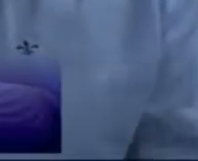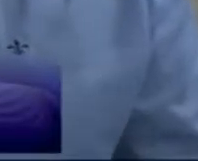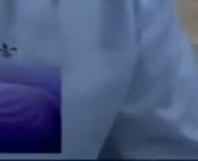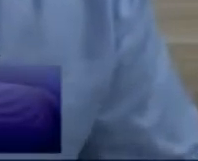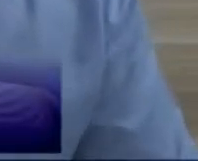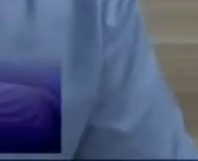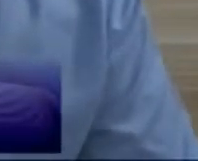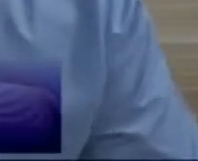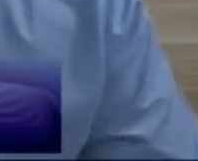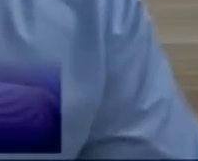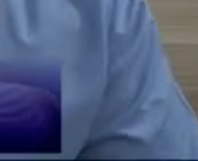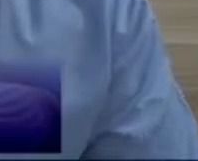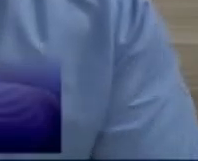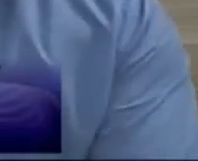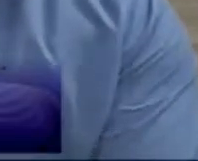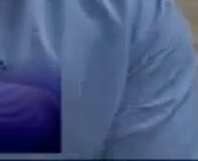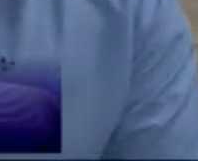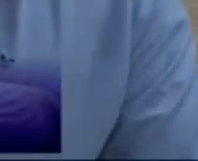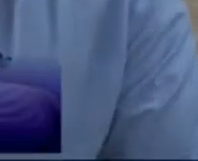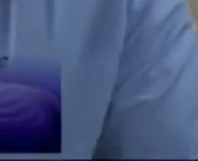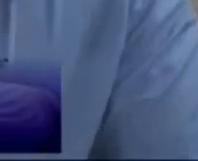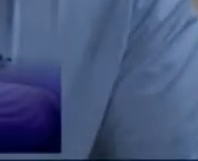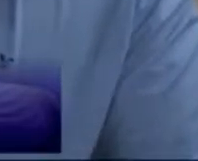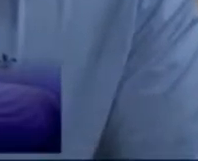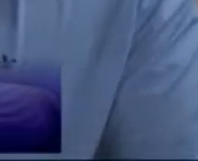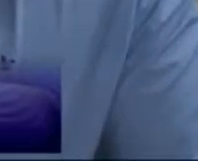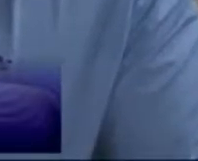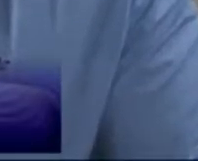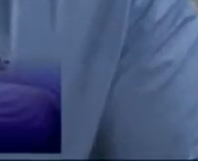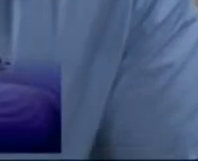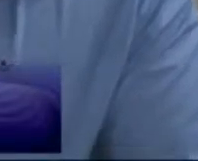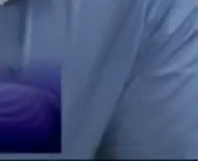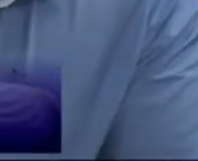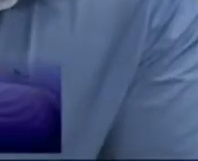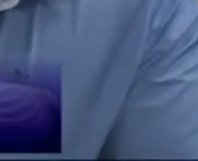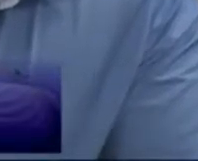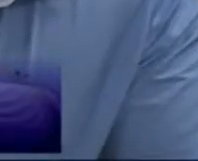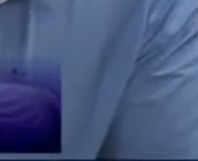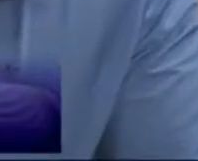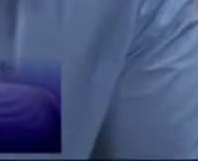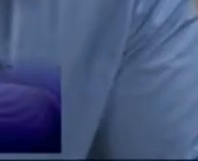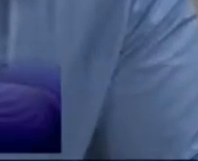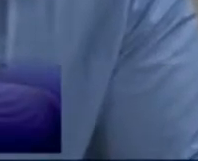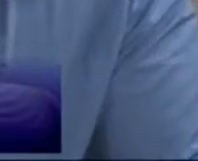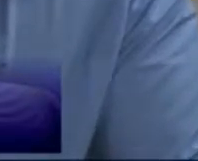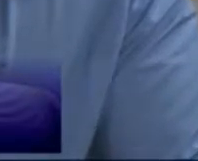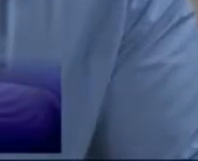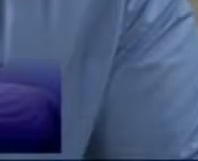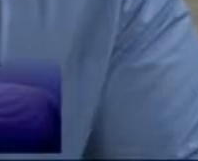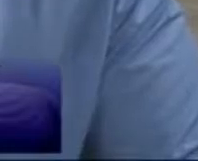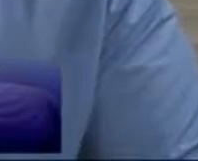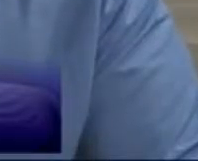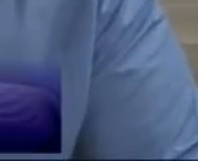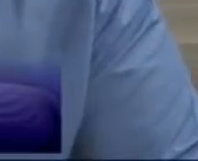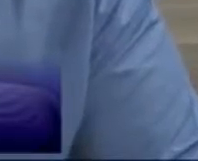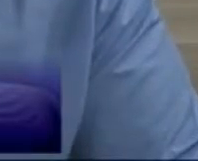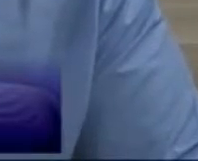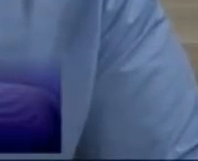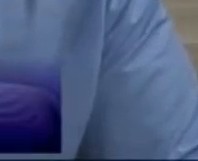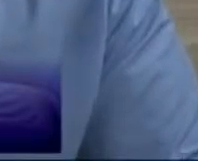executivo ou o legislativo debate junto à população da nossa cidade algumas